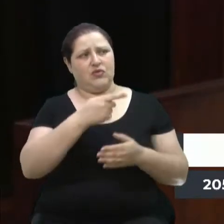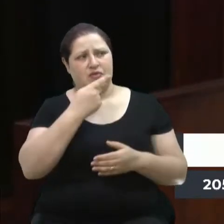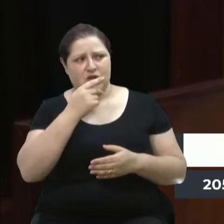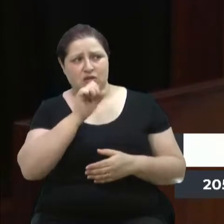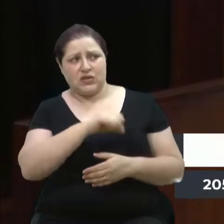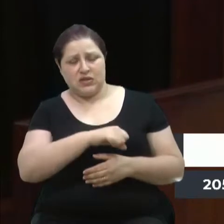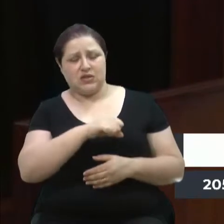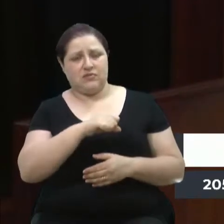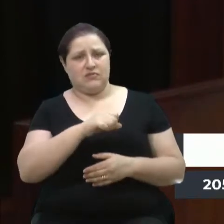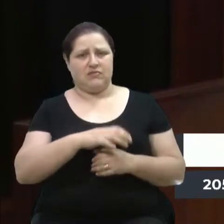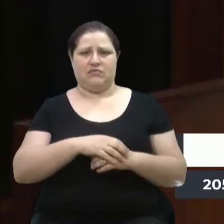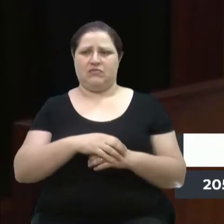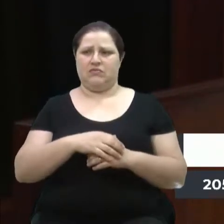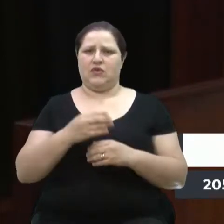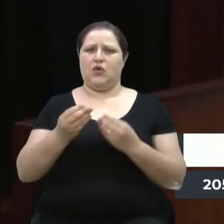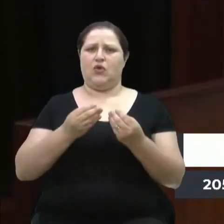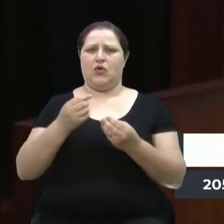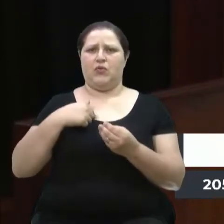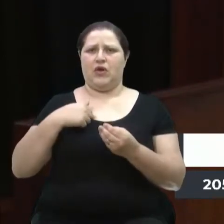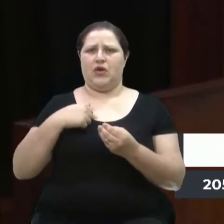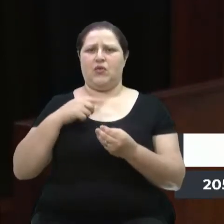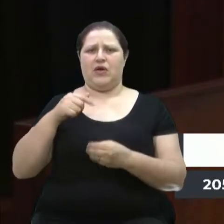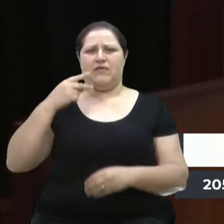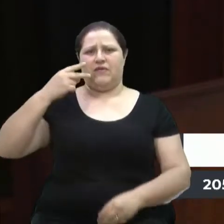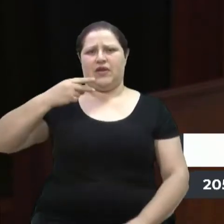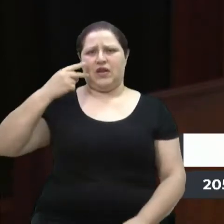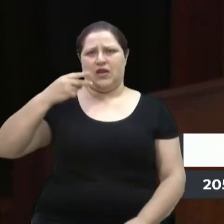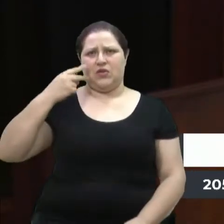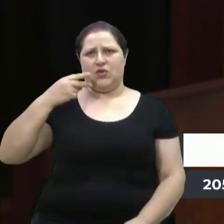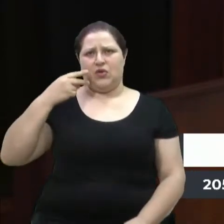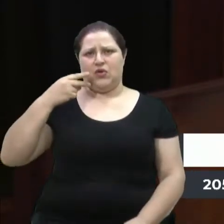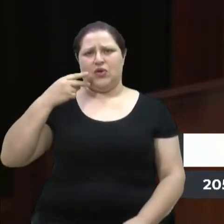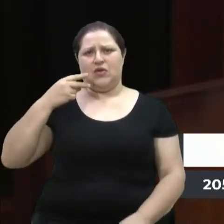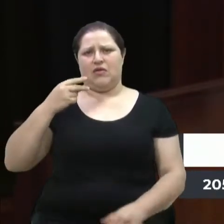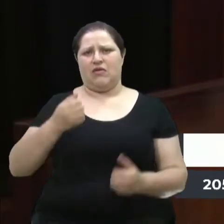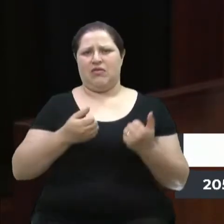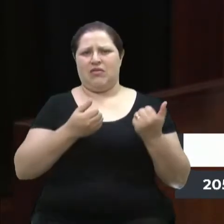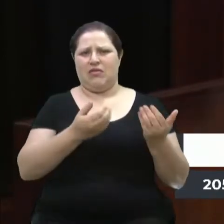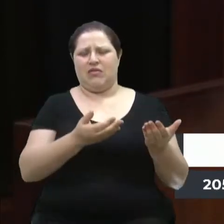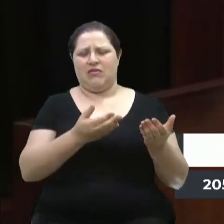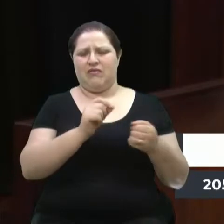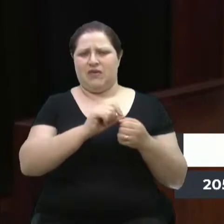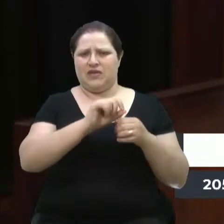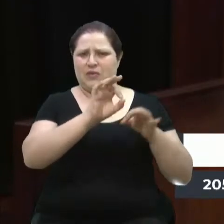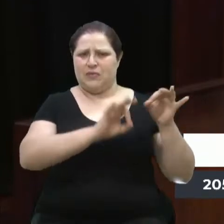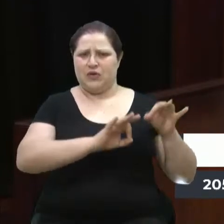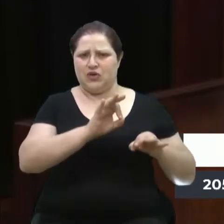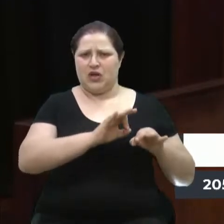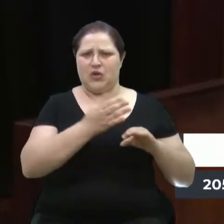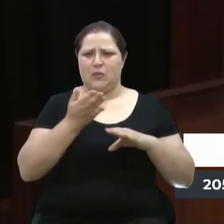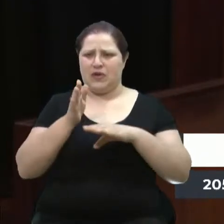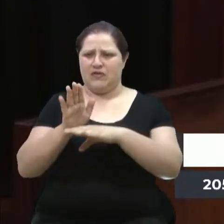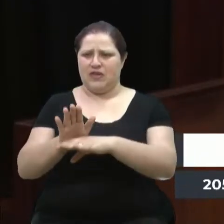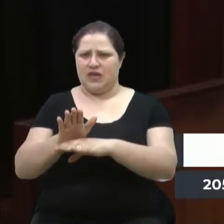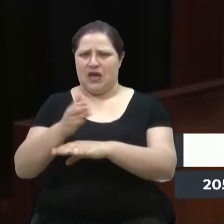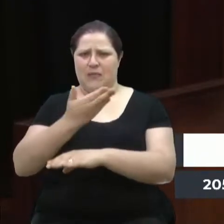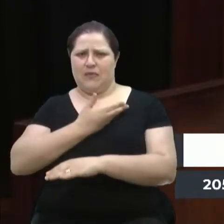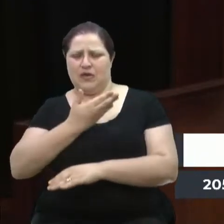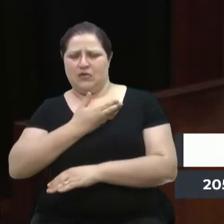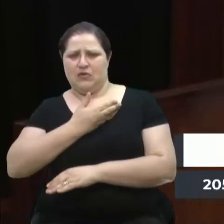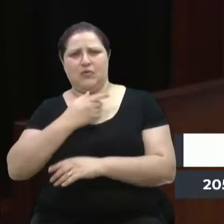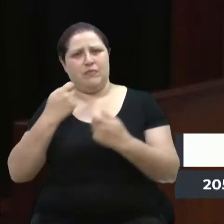falou isso Como assim eu vou ser prefeito você Vereador para para votar projeto para beneficiar amigos ontem que beneficiar a população